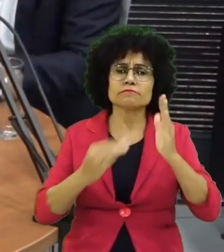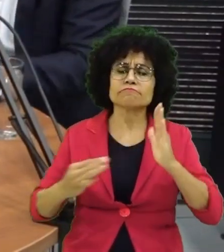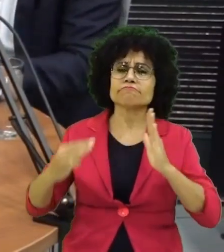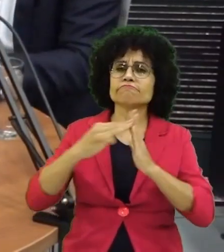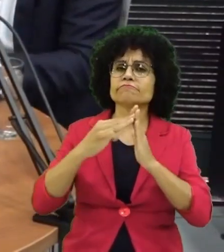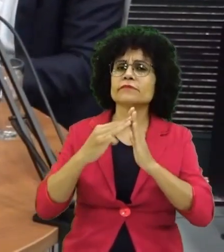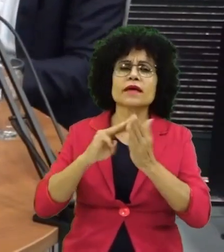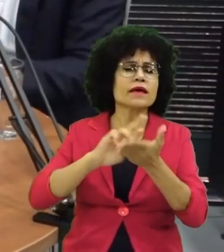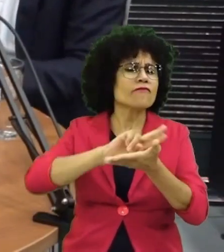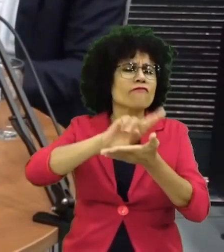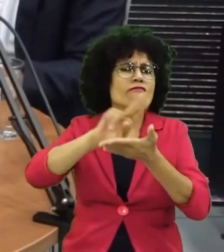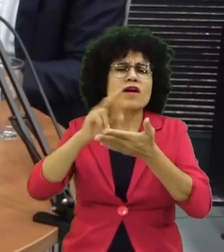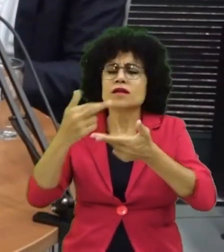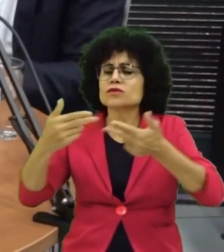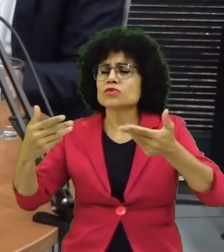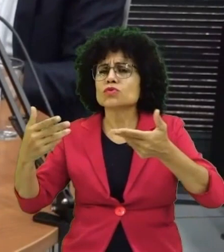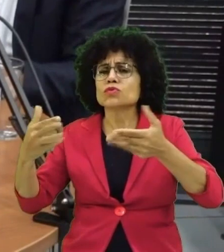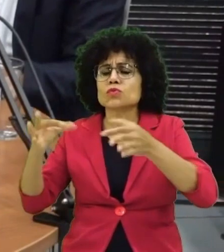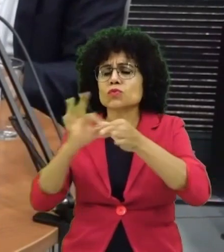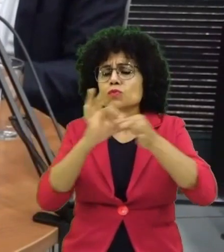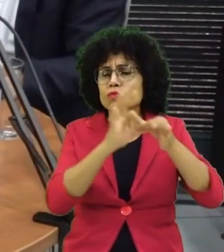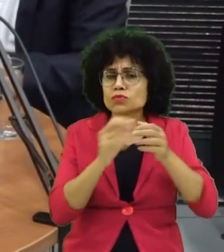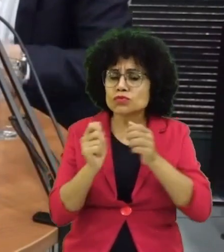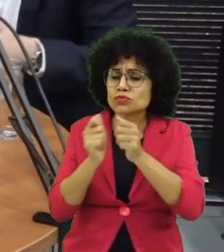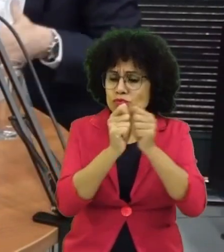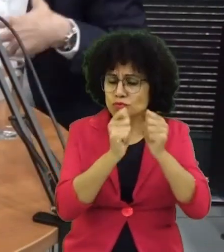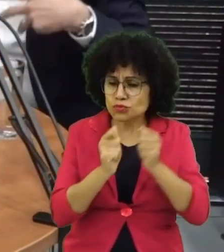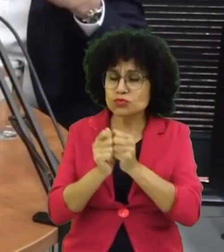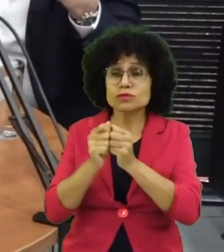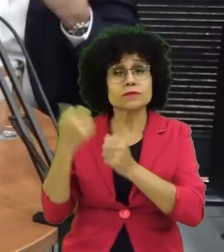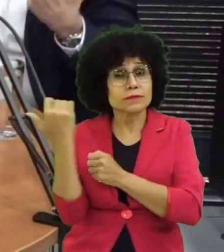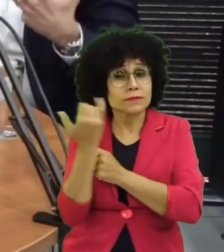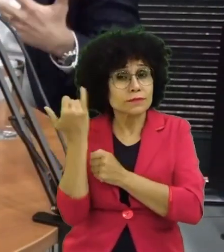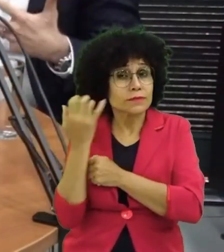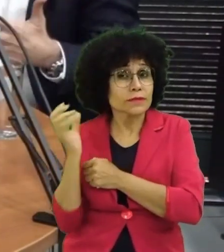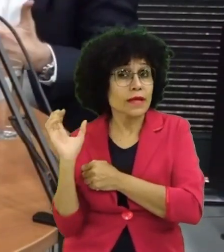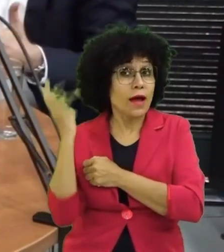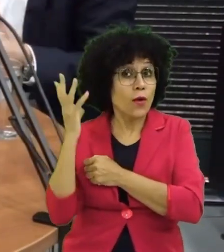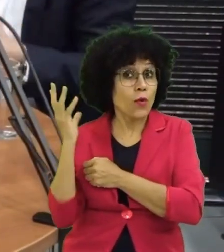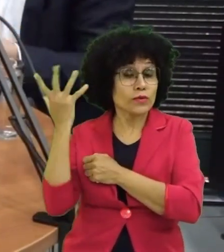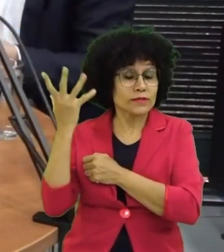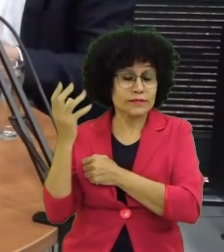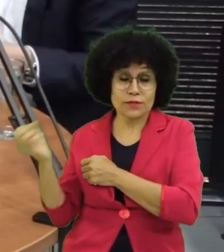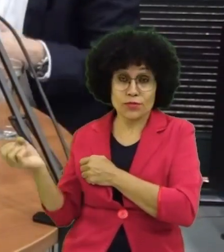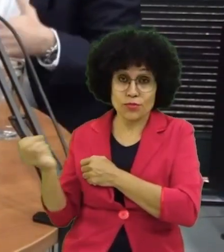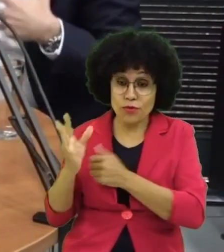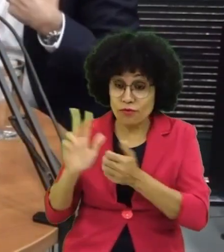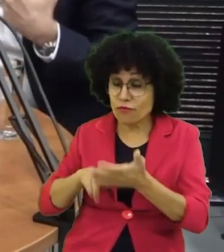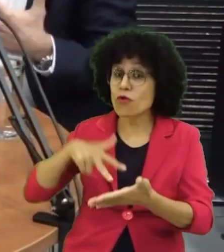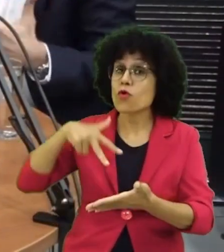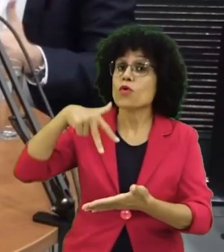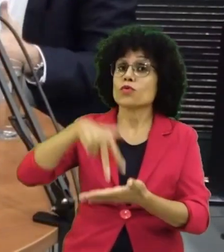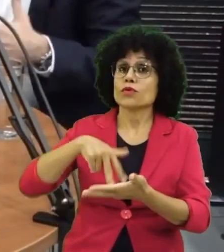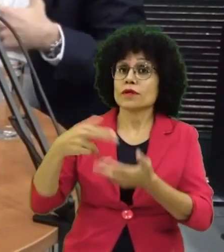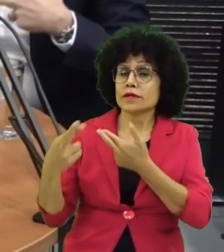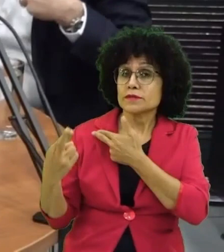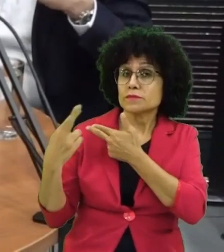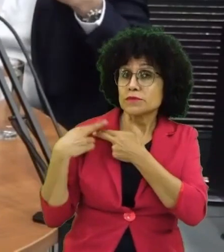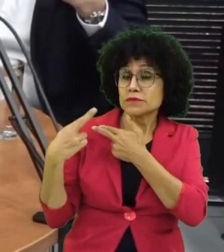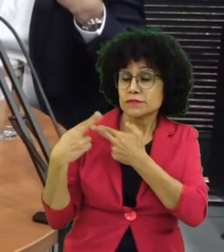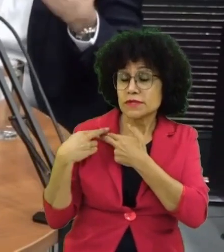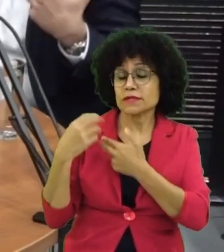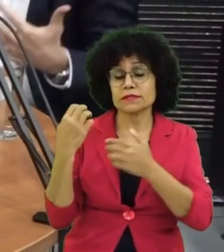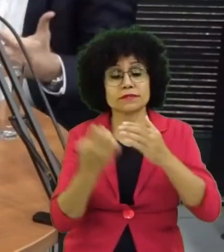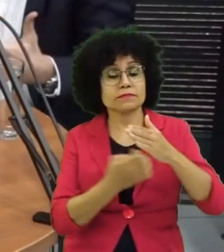conjunto de situações que são importantes e que estão surgindo agora, novos atores também, concessões,